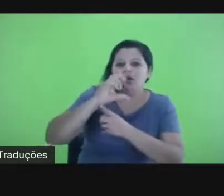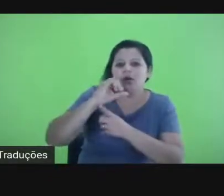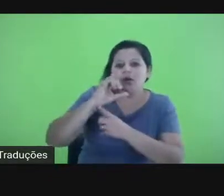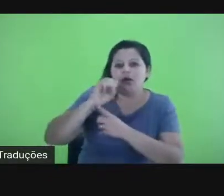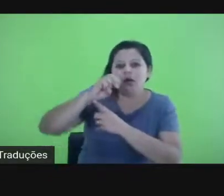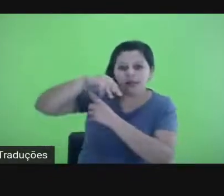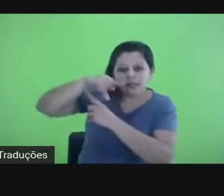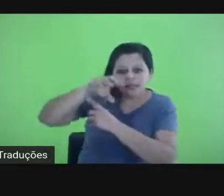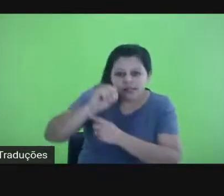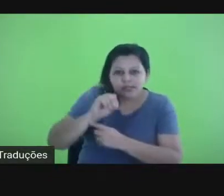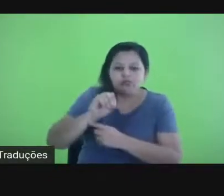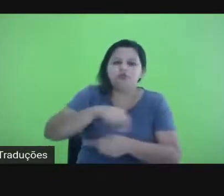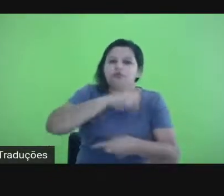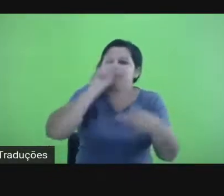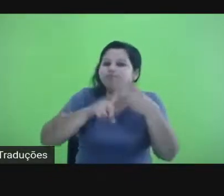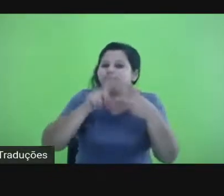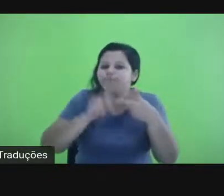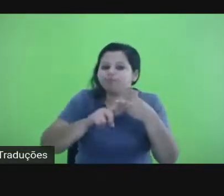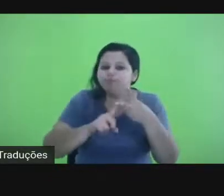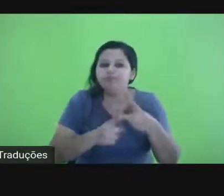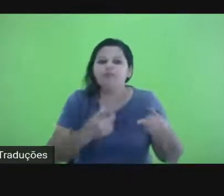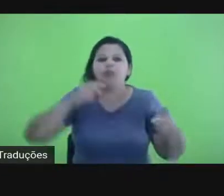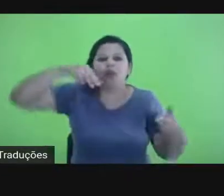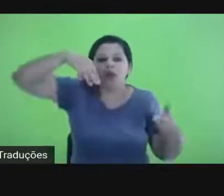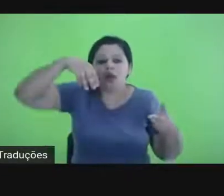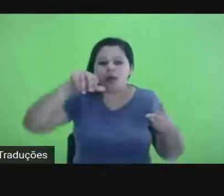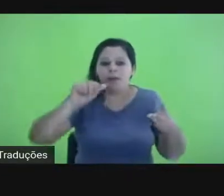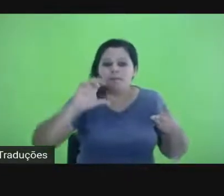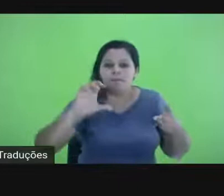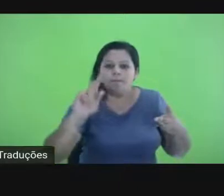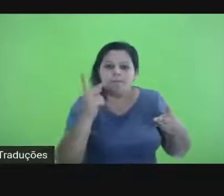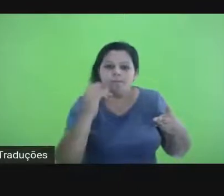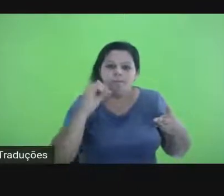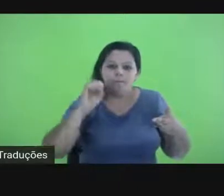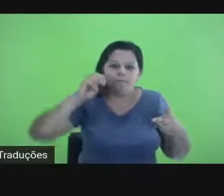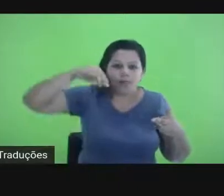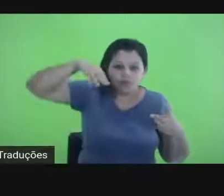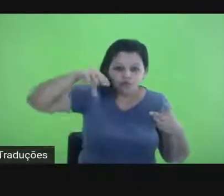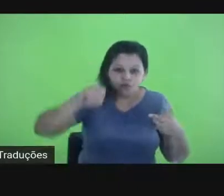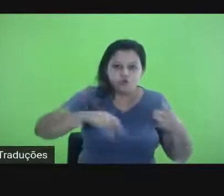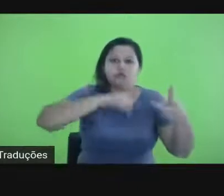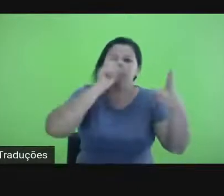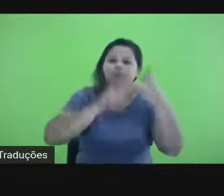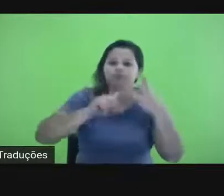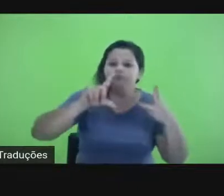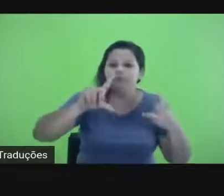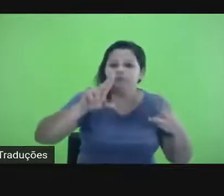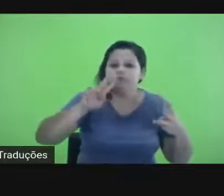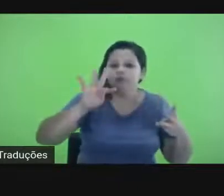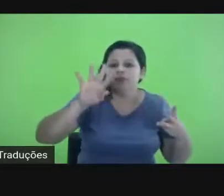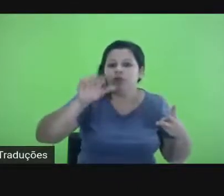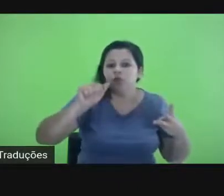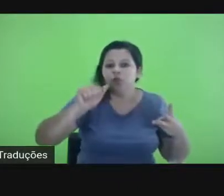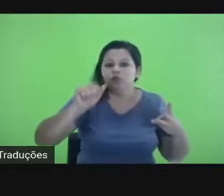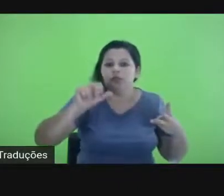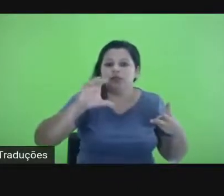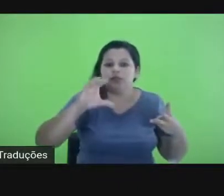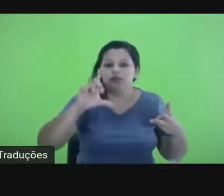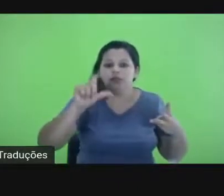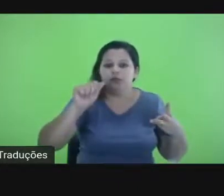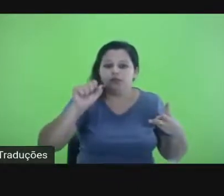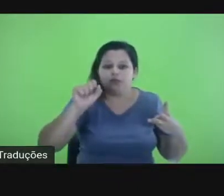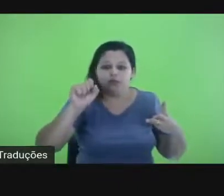termo luta de classes, porque esses termos acabaram ao longo da mobilidade das